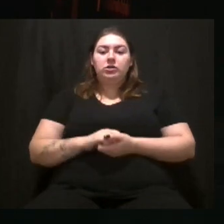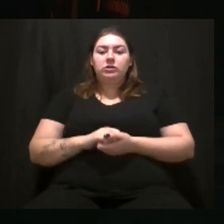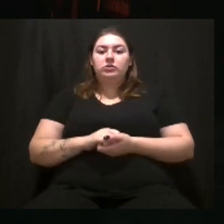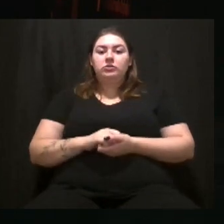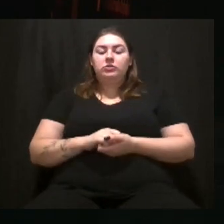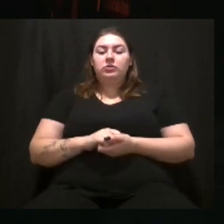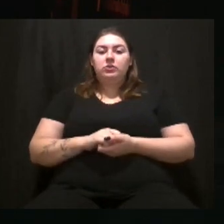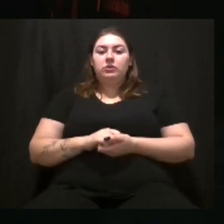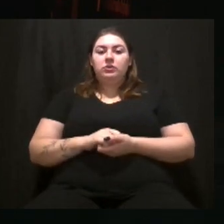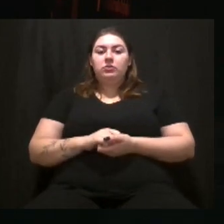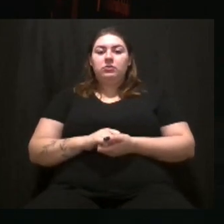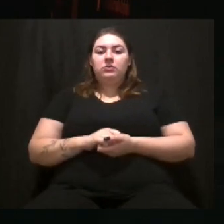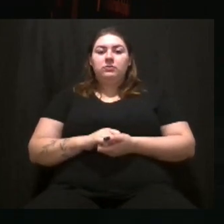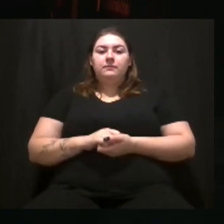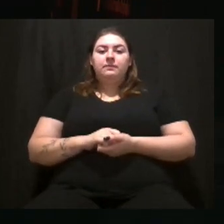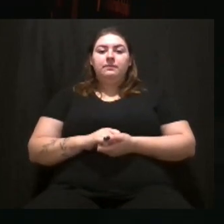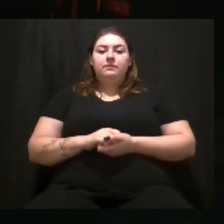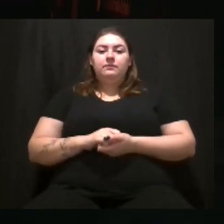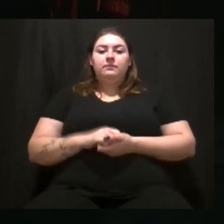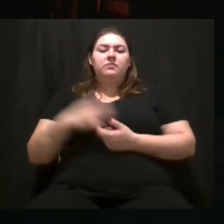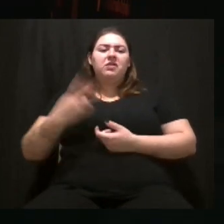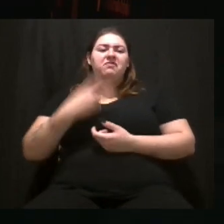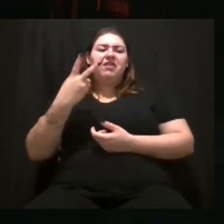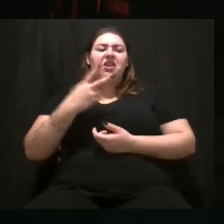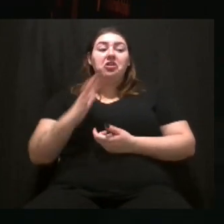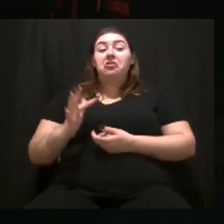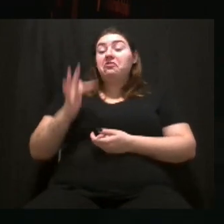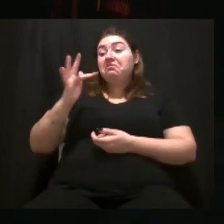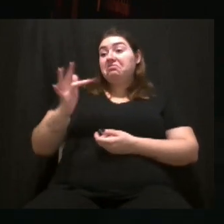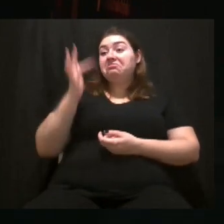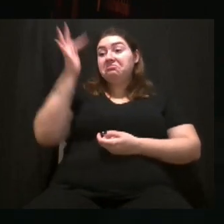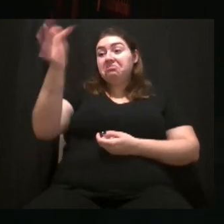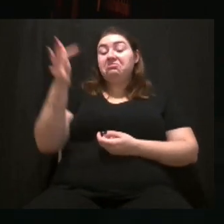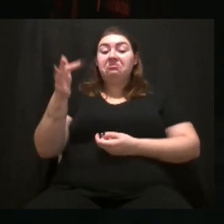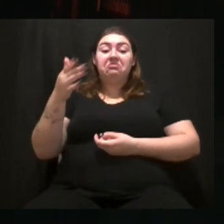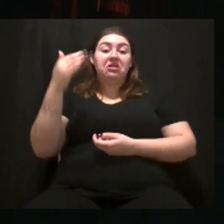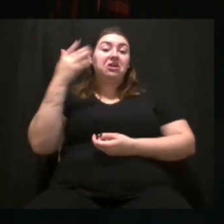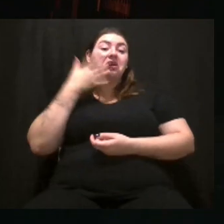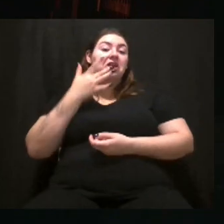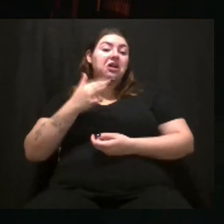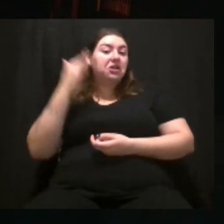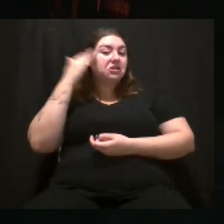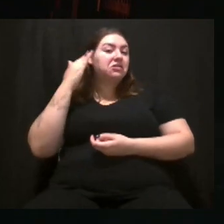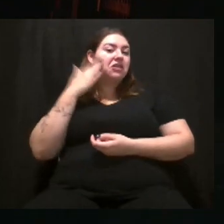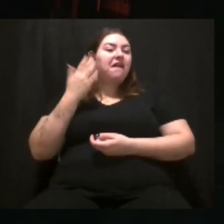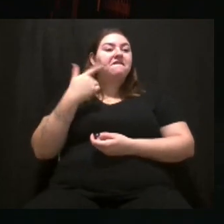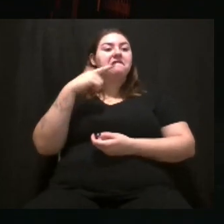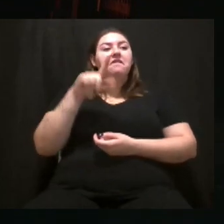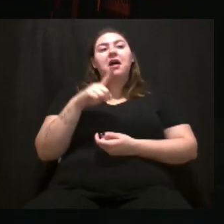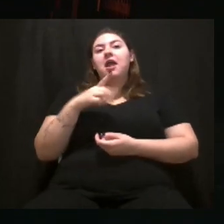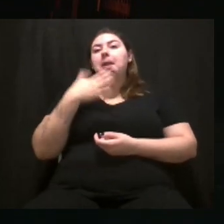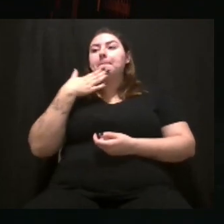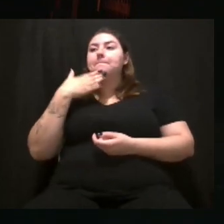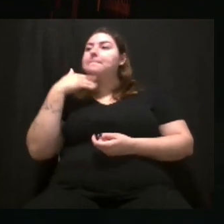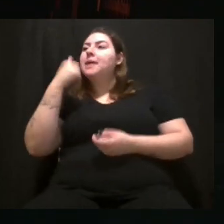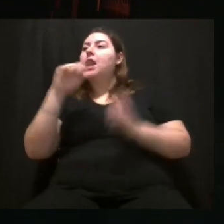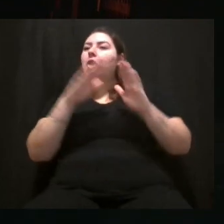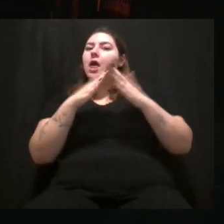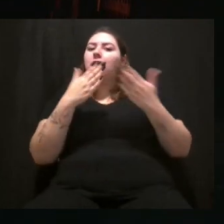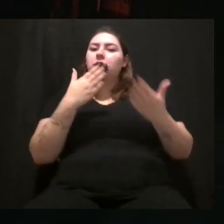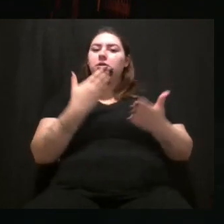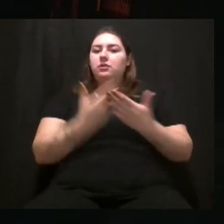num futuro para essa criança ou esse adolescente, né? Eu quero que você vá na melhor escola, que você faça o